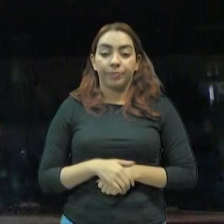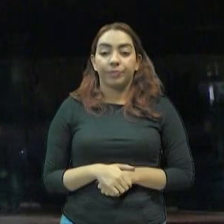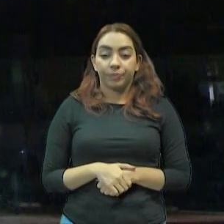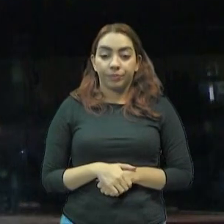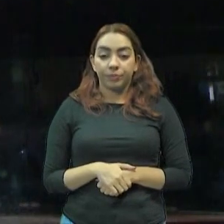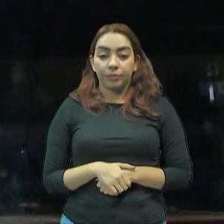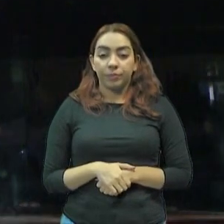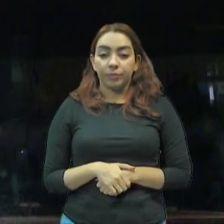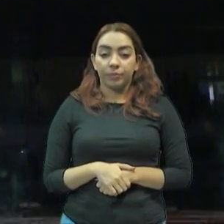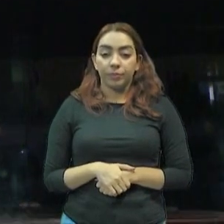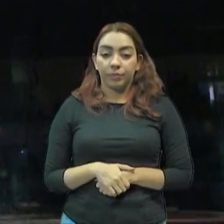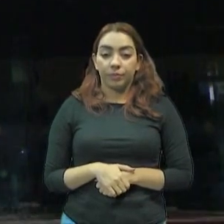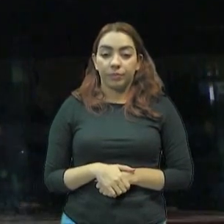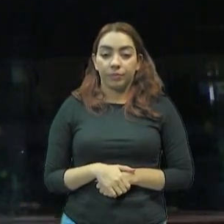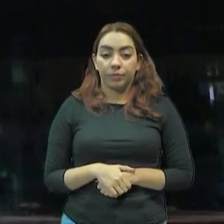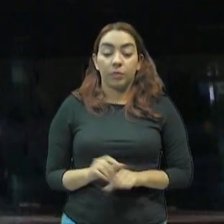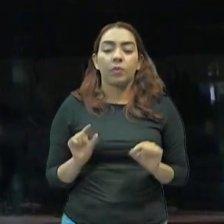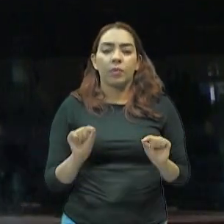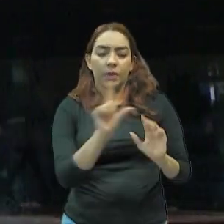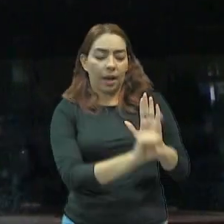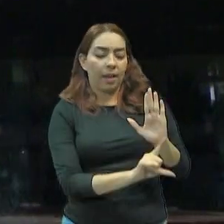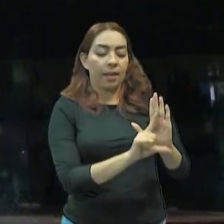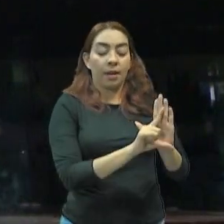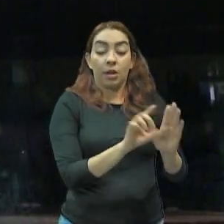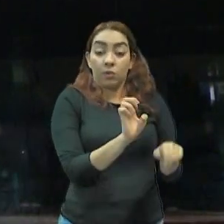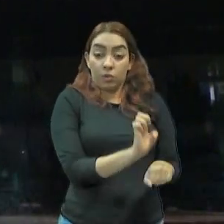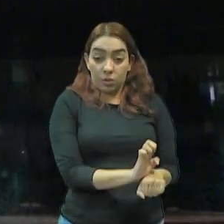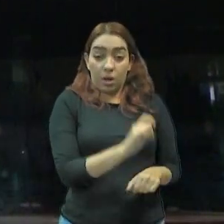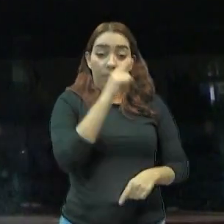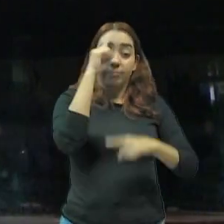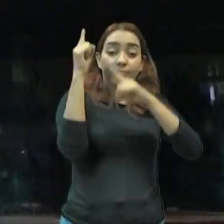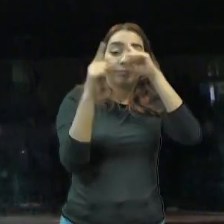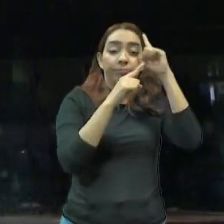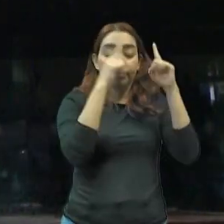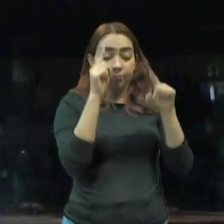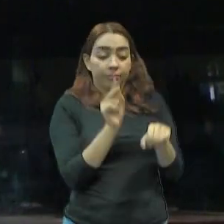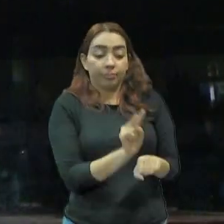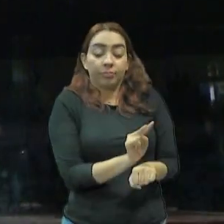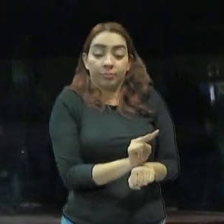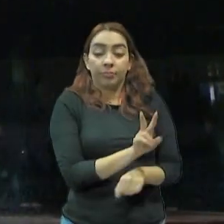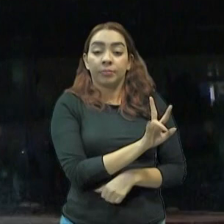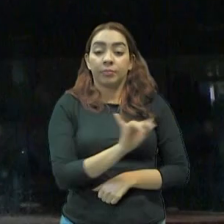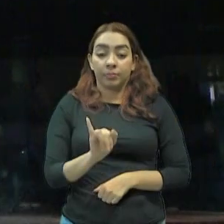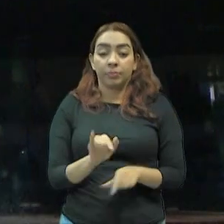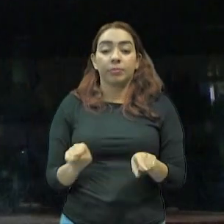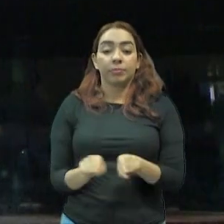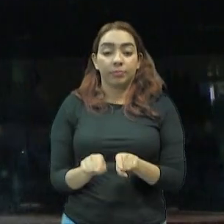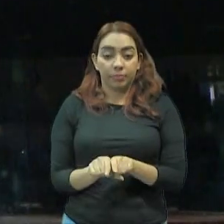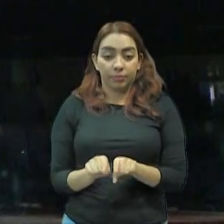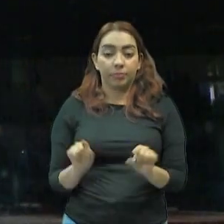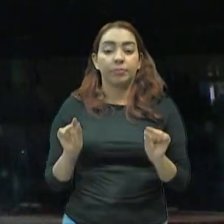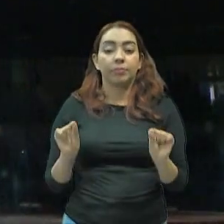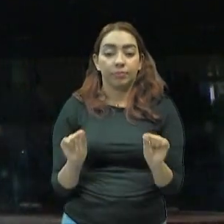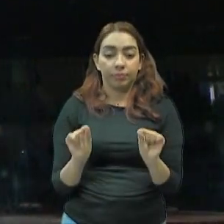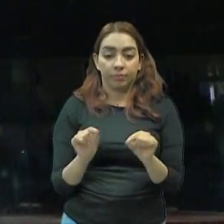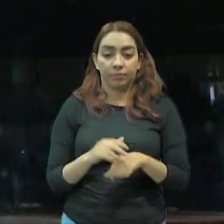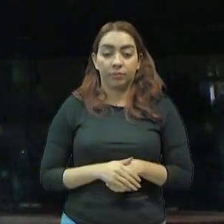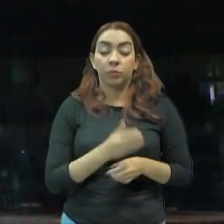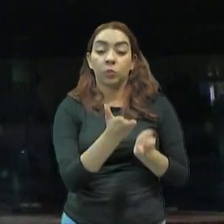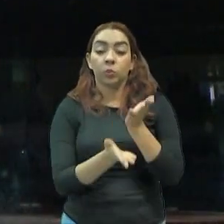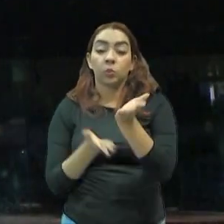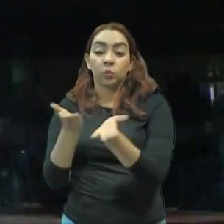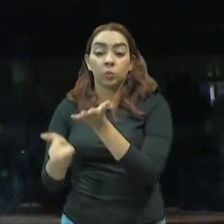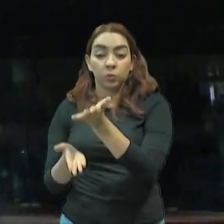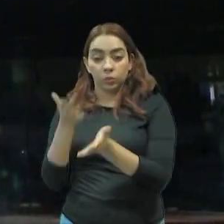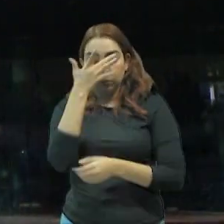primordial da criação de leis estaduais a Assembleia Legislativa disponibiliza prestação de serviço para servidores e para a